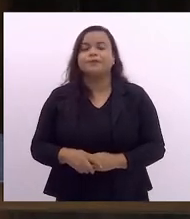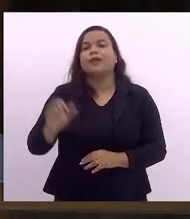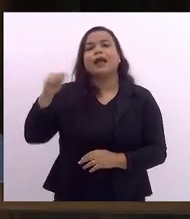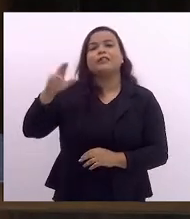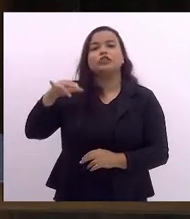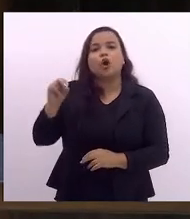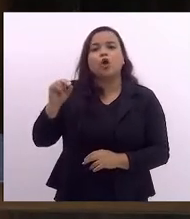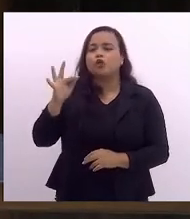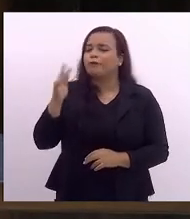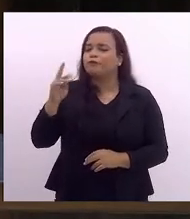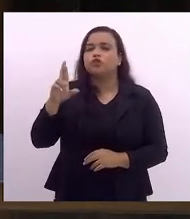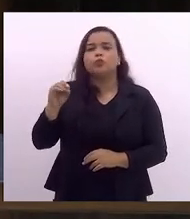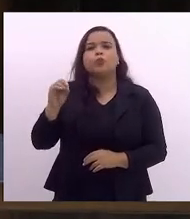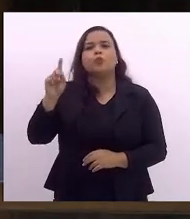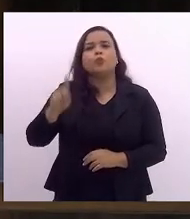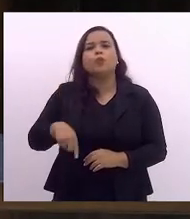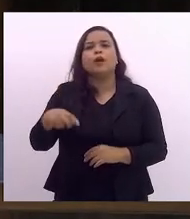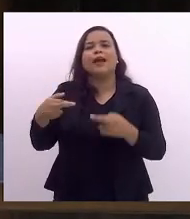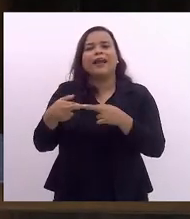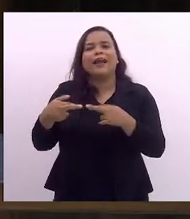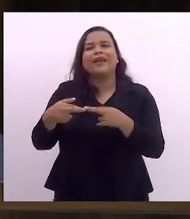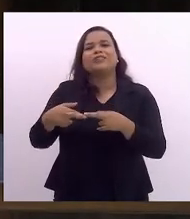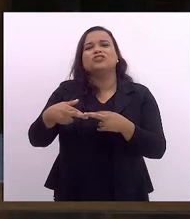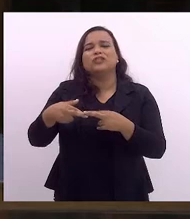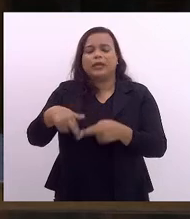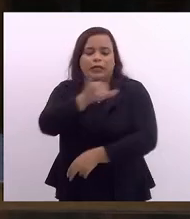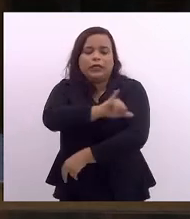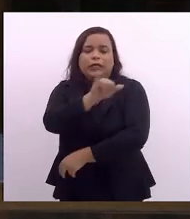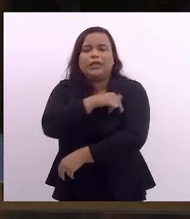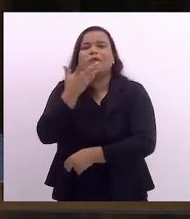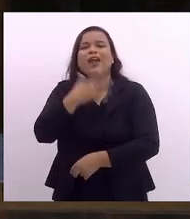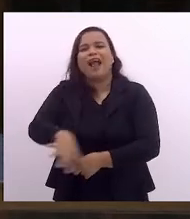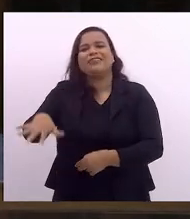Antônio Futuro, que é da Rede Rio Criança.